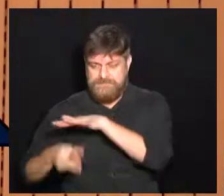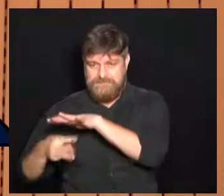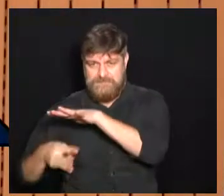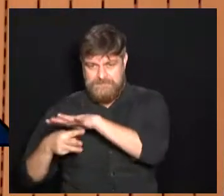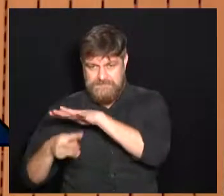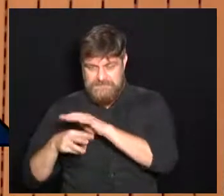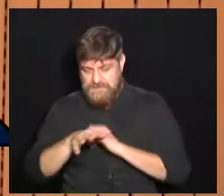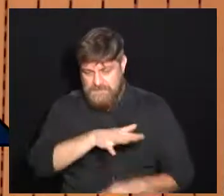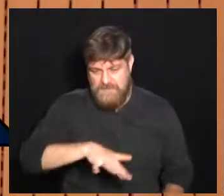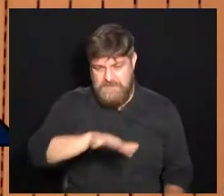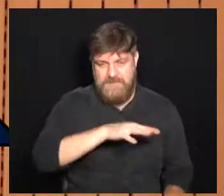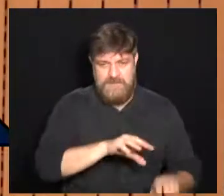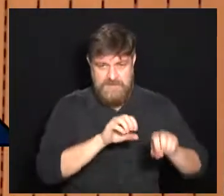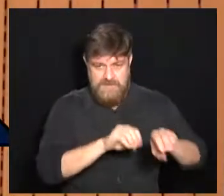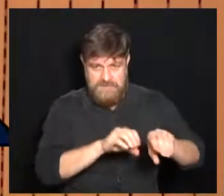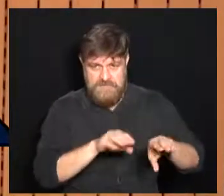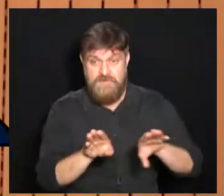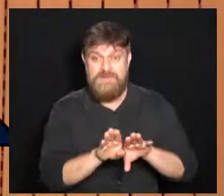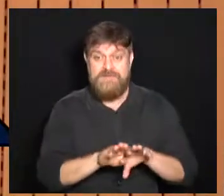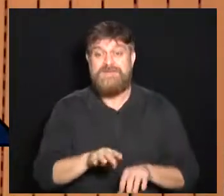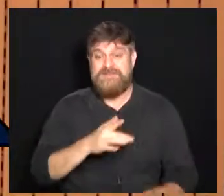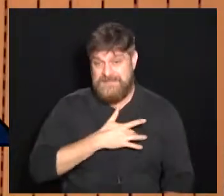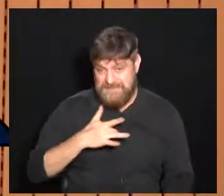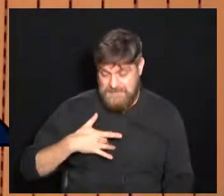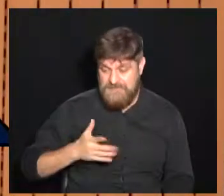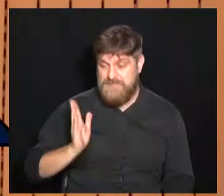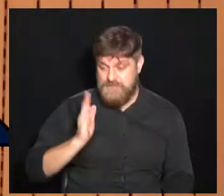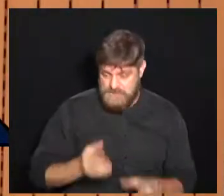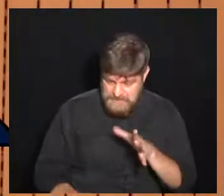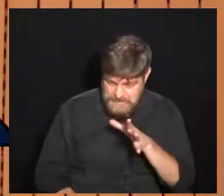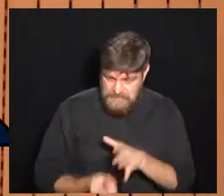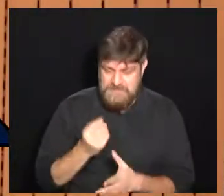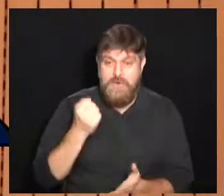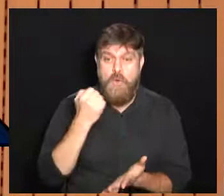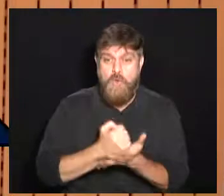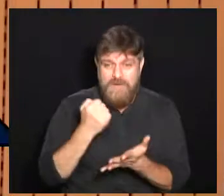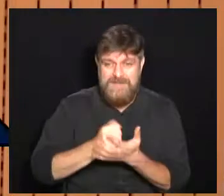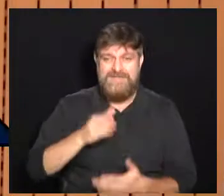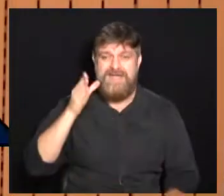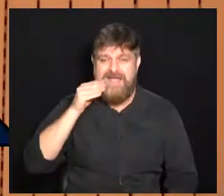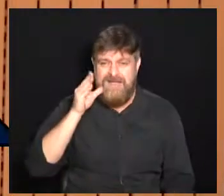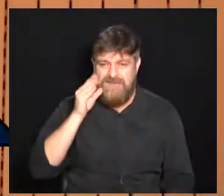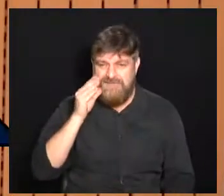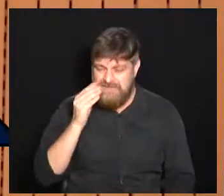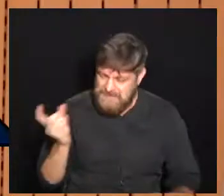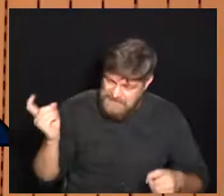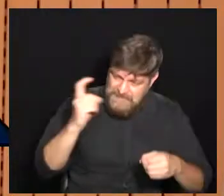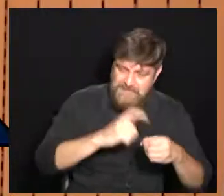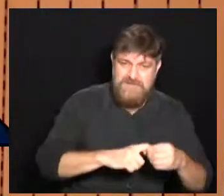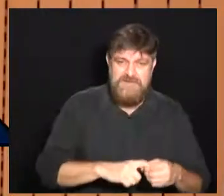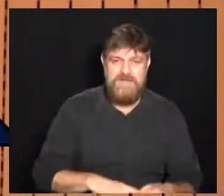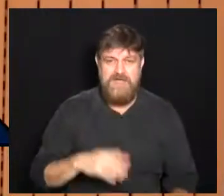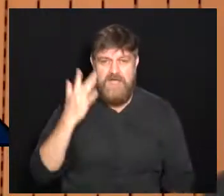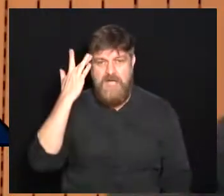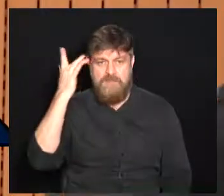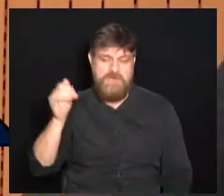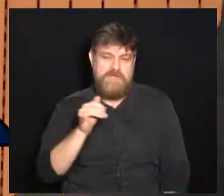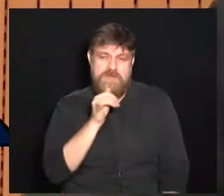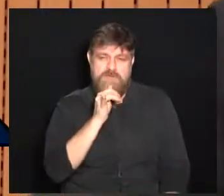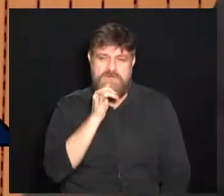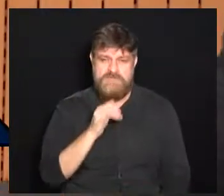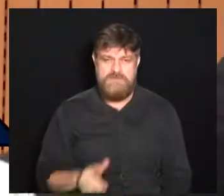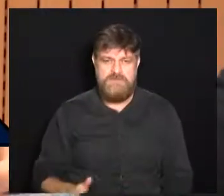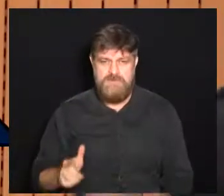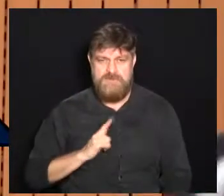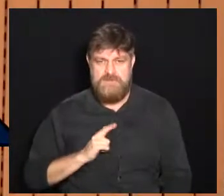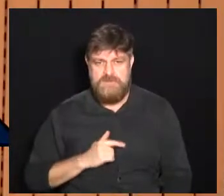própria educação, como na saúde. Então, eu acho que isso seria uma medida para a gente intermediar uma conversa já para amanhã, por exemplo, entre